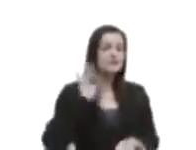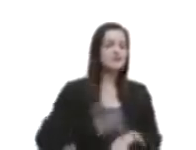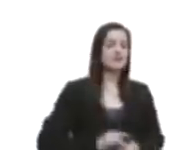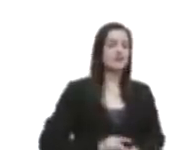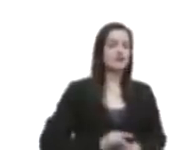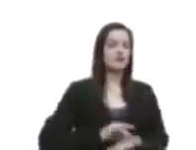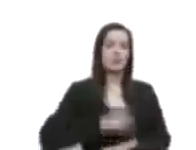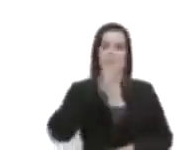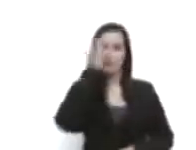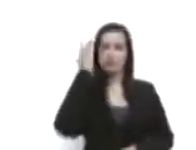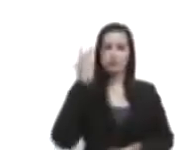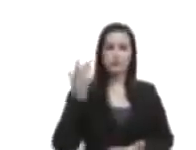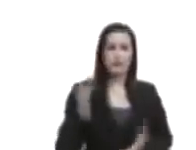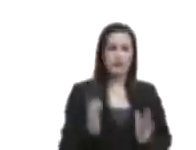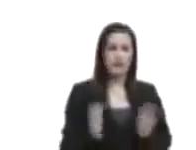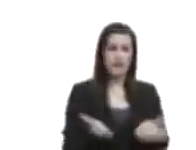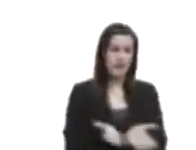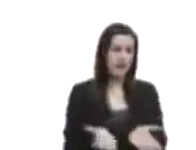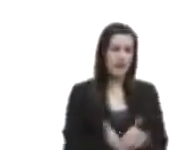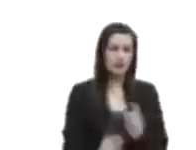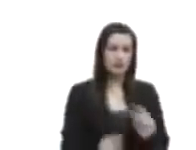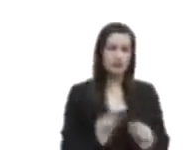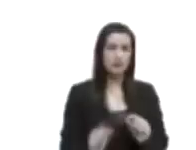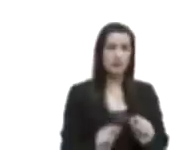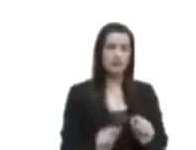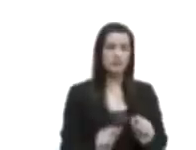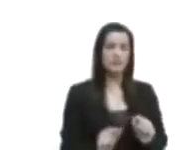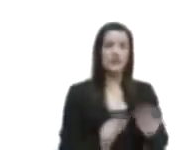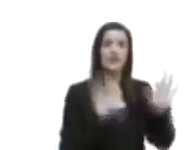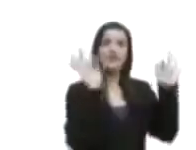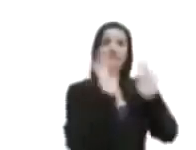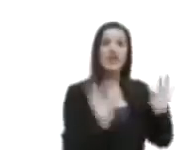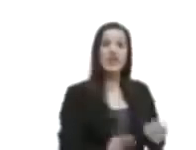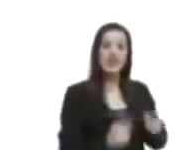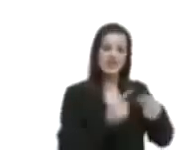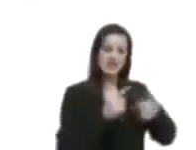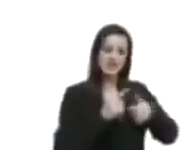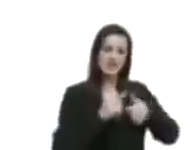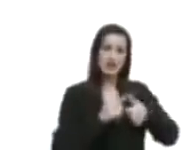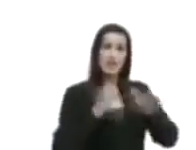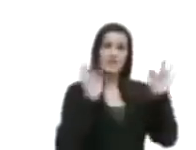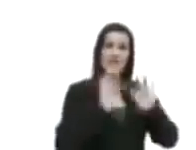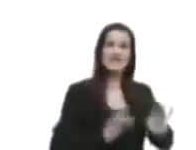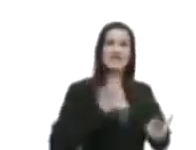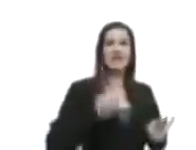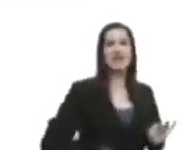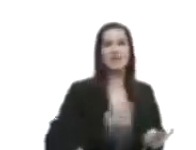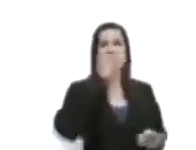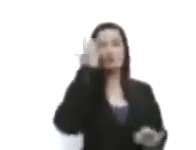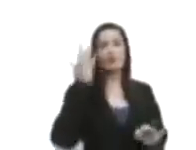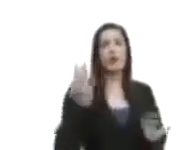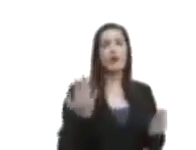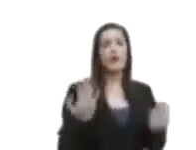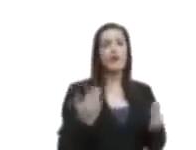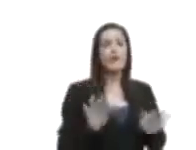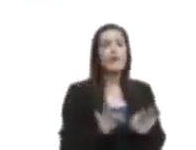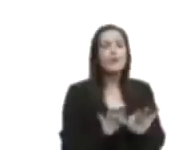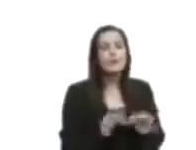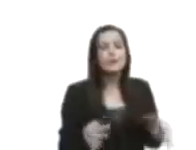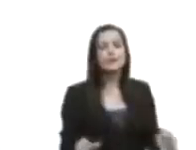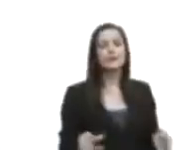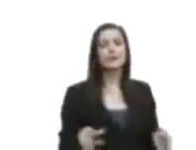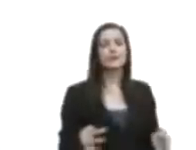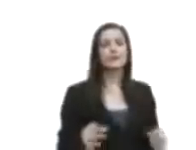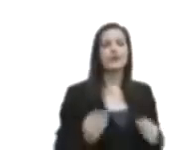bem-aventurança está aí no verso 3. Bem-aventurados humildes de espírito, porque deles é o reino dos céus. Bem-aventurados humildes, ou